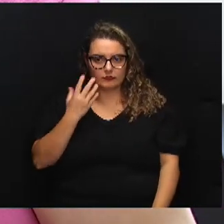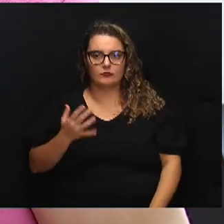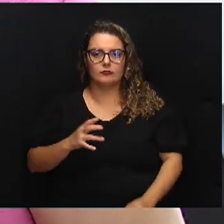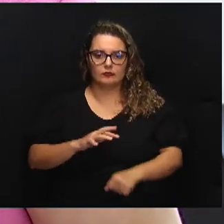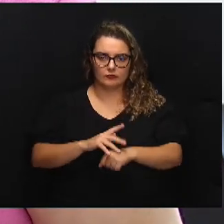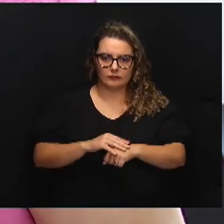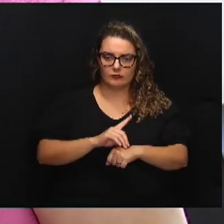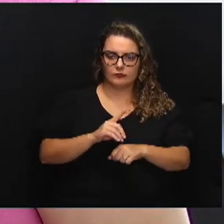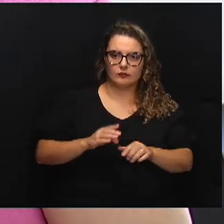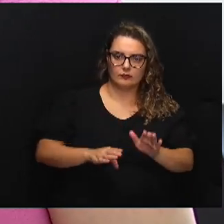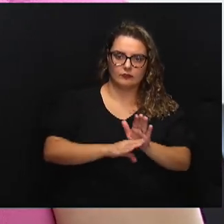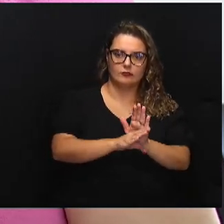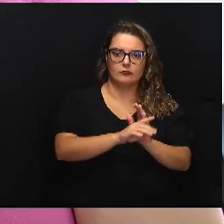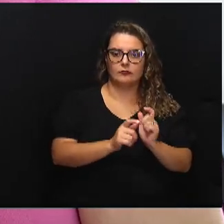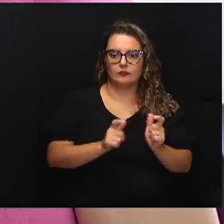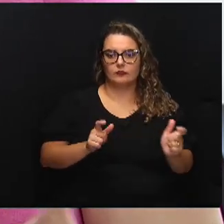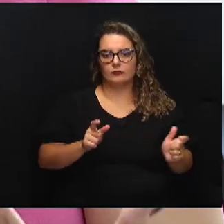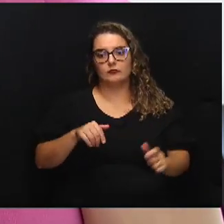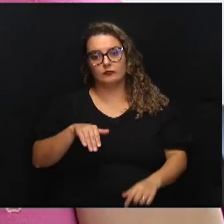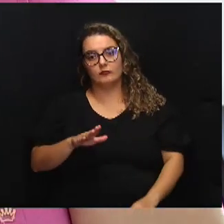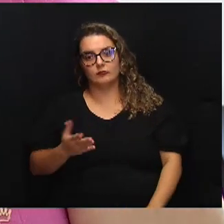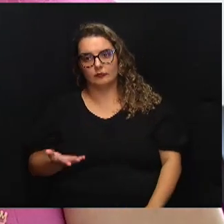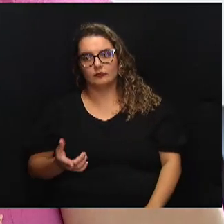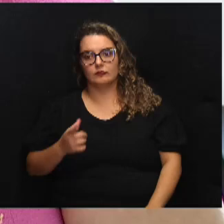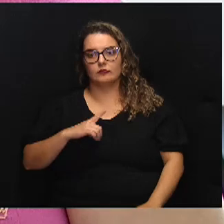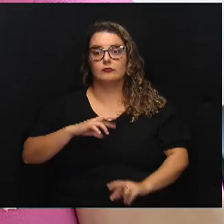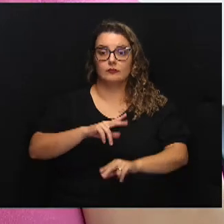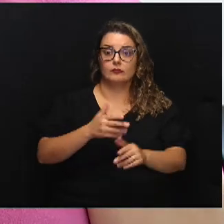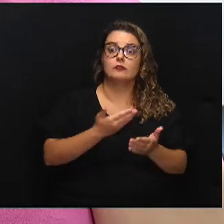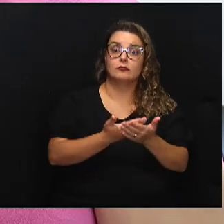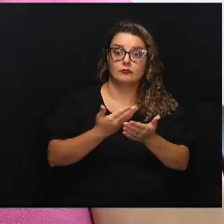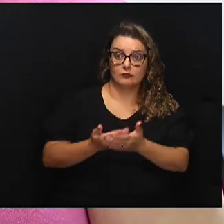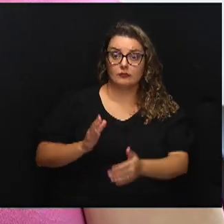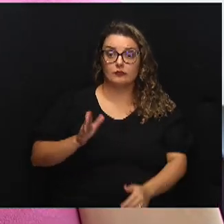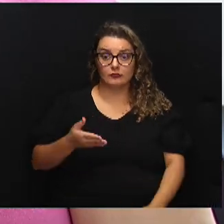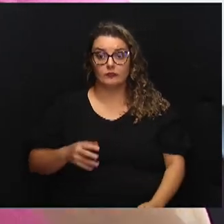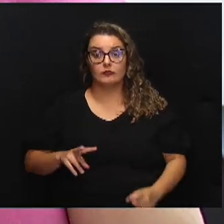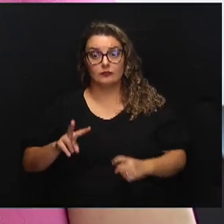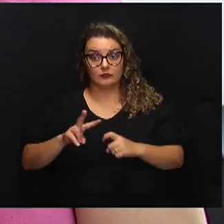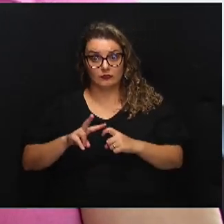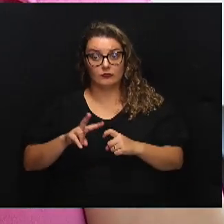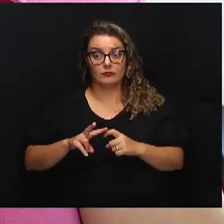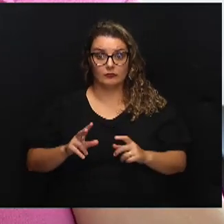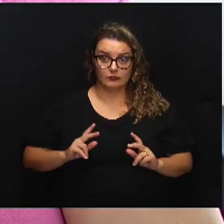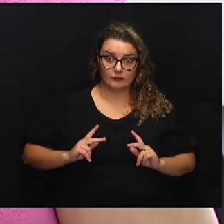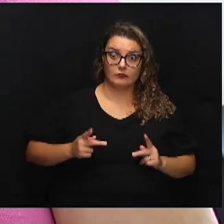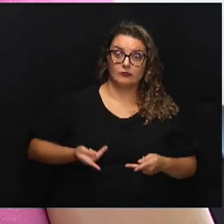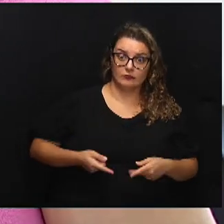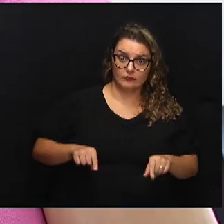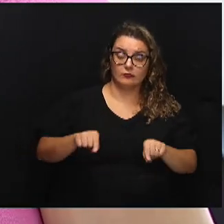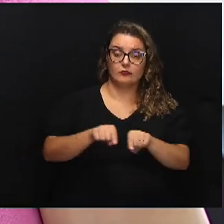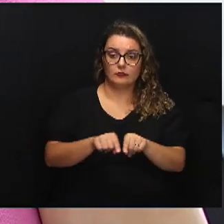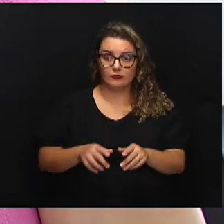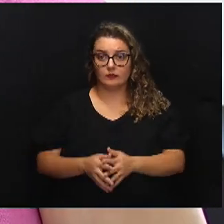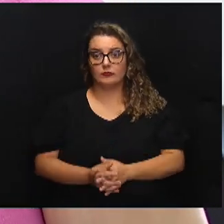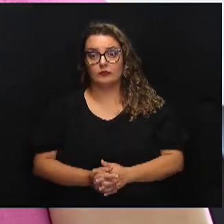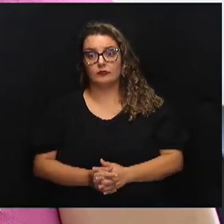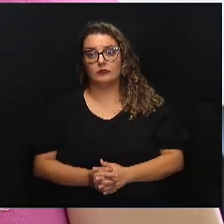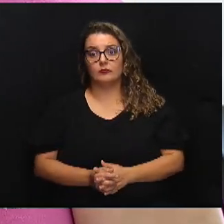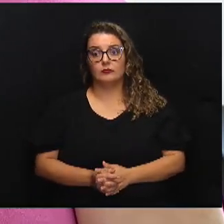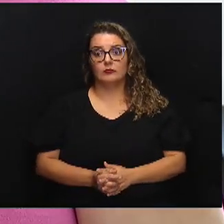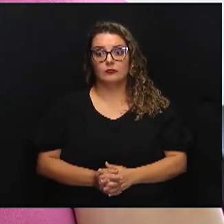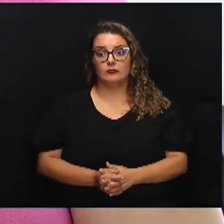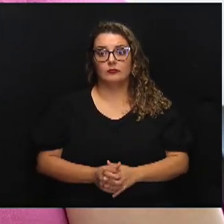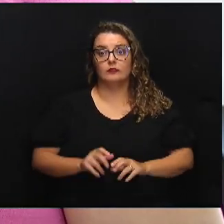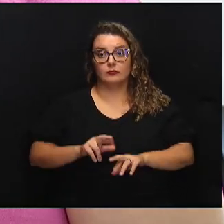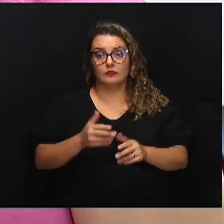não progrida mais, né? Hoje nós temos bastante estudos já, né, na medicina humana, tem muita medicina veterinária, nós temos também, né, bastante